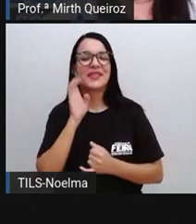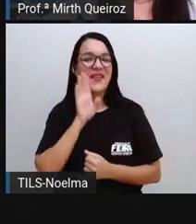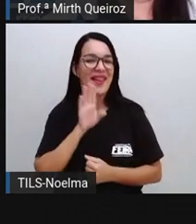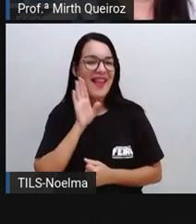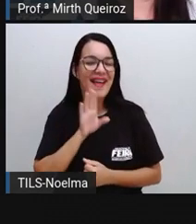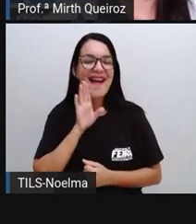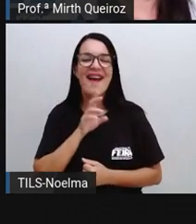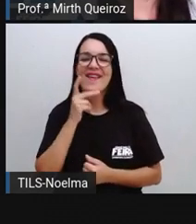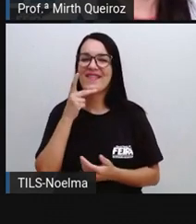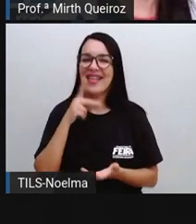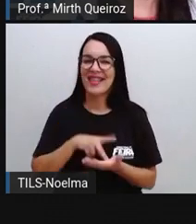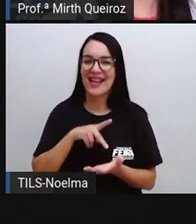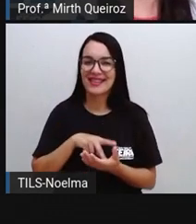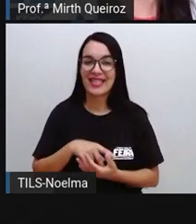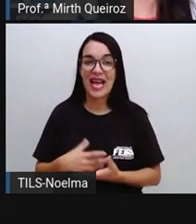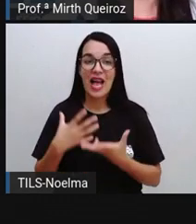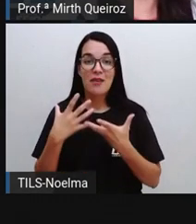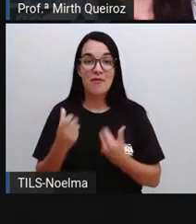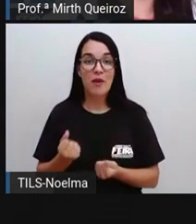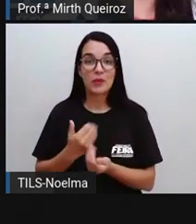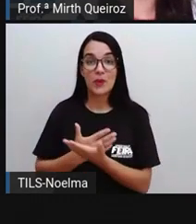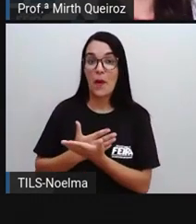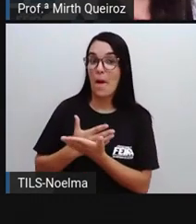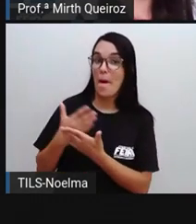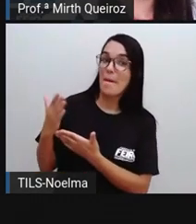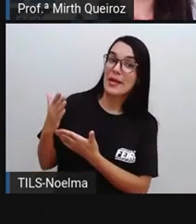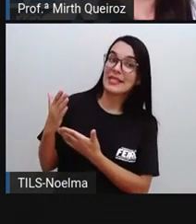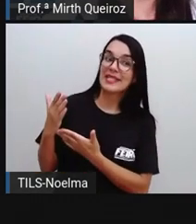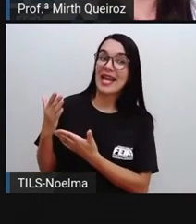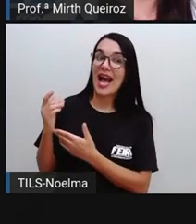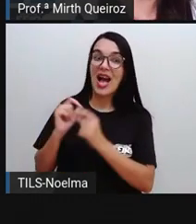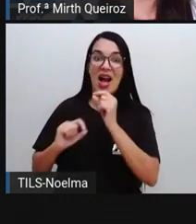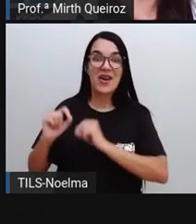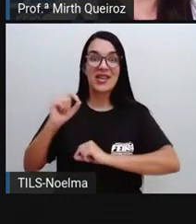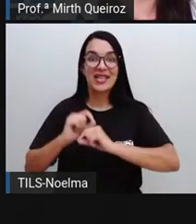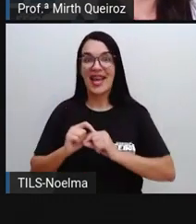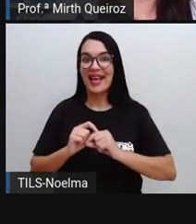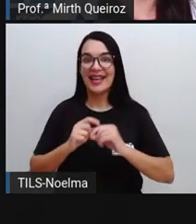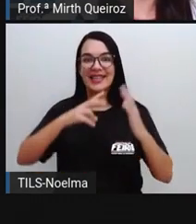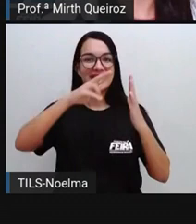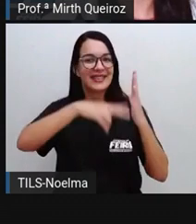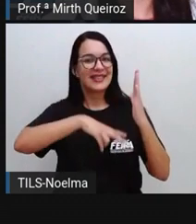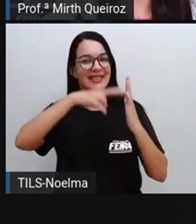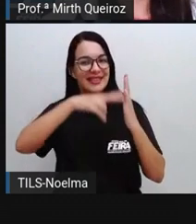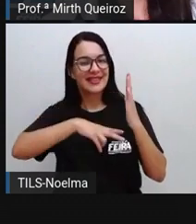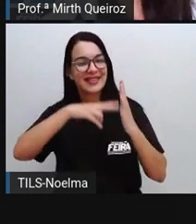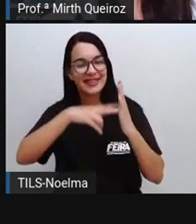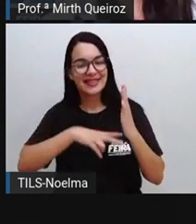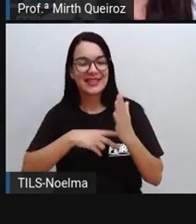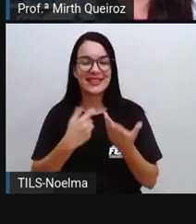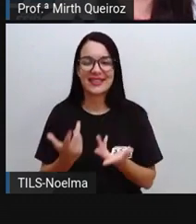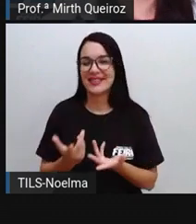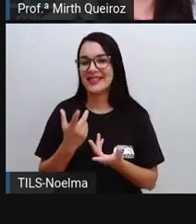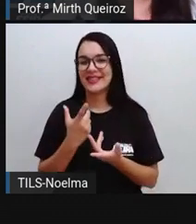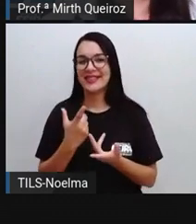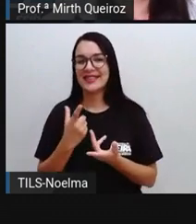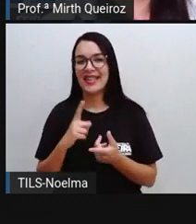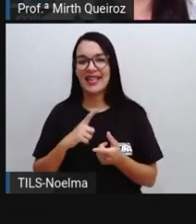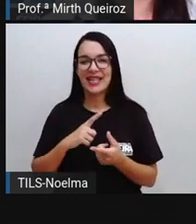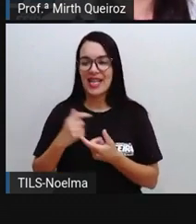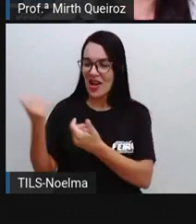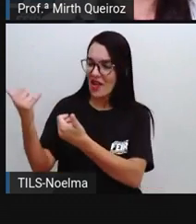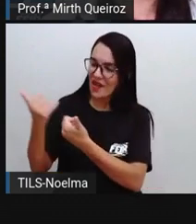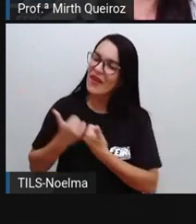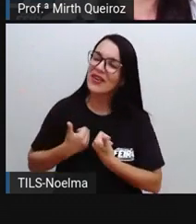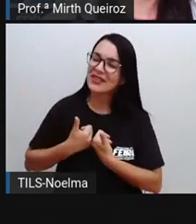divertido. Para isso, então, a gente nada melhor do que a gente começar aí com um momento conta para